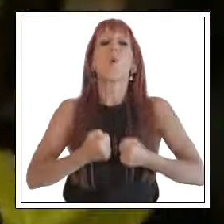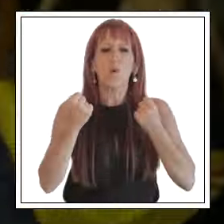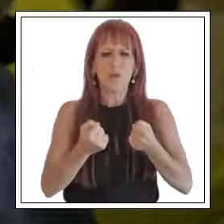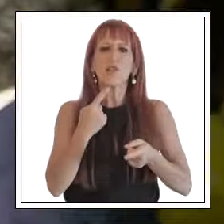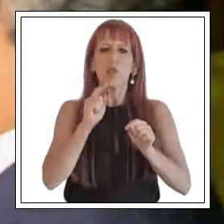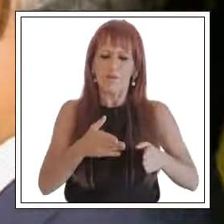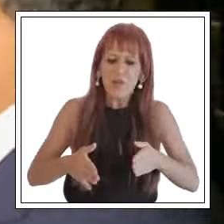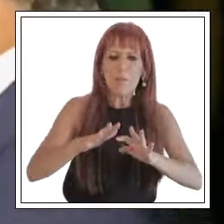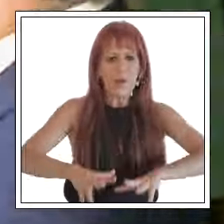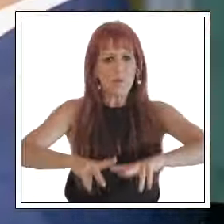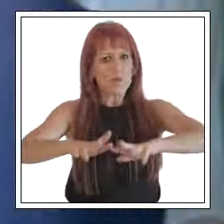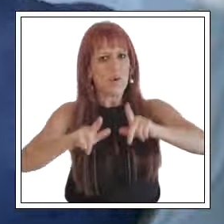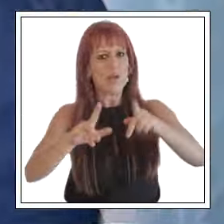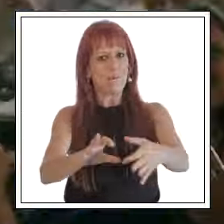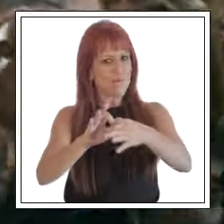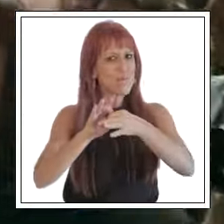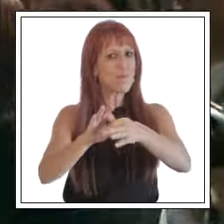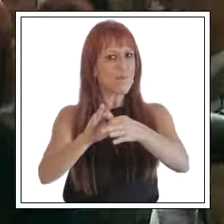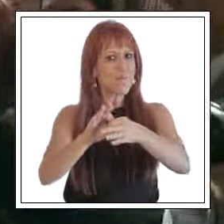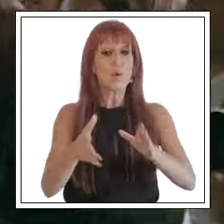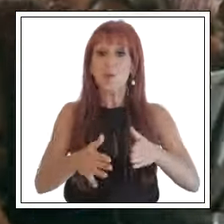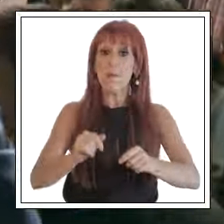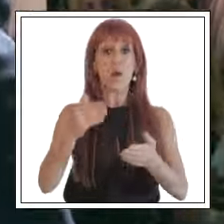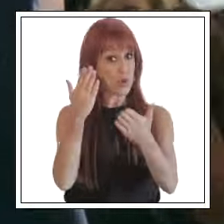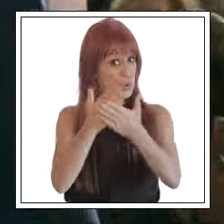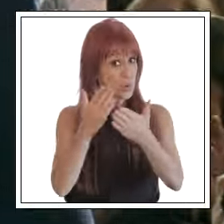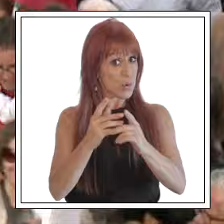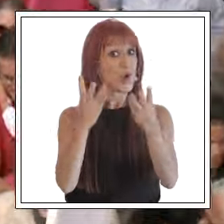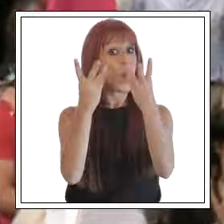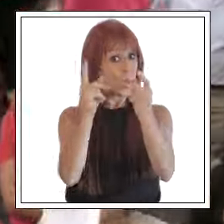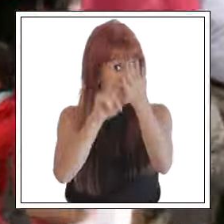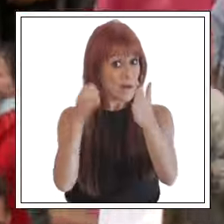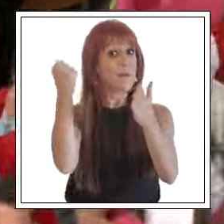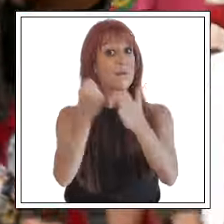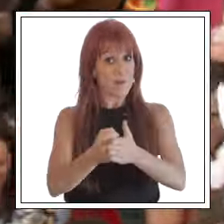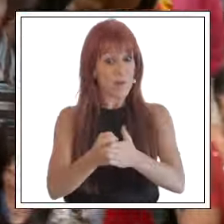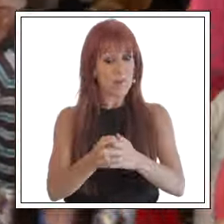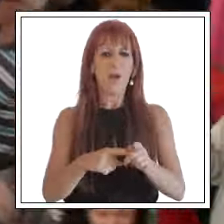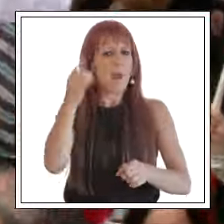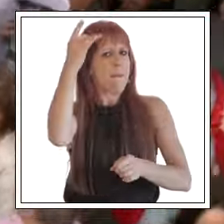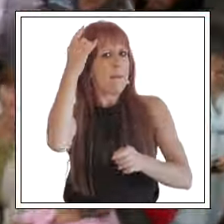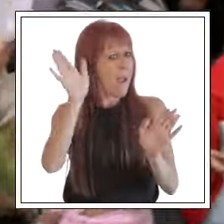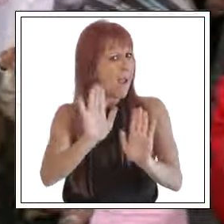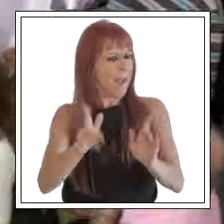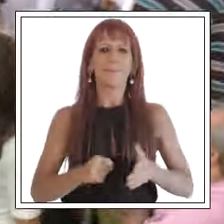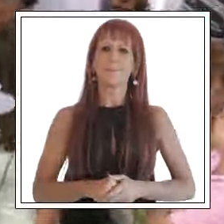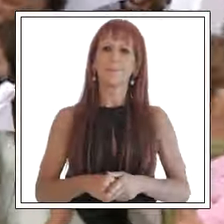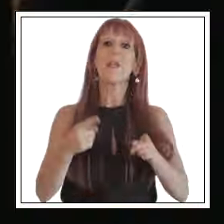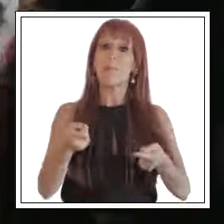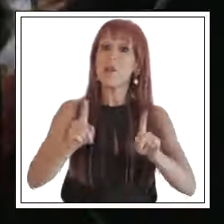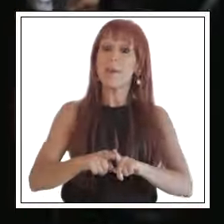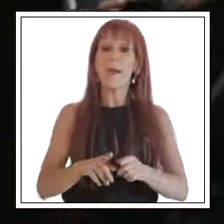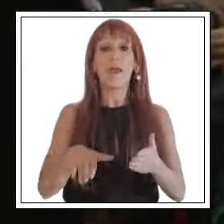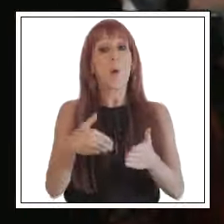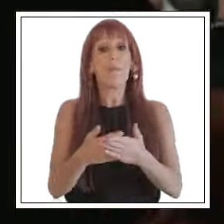assim conseguiremos retomar o caminho do progresso e da solidariedade. Um caminho estudado, com as contas feitas e sem aventuras,